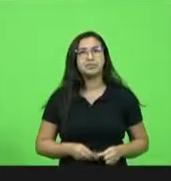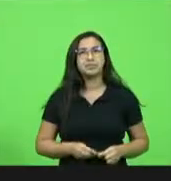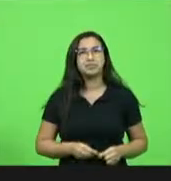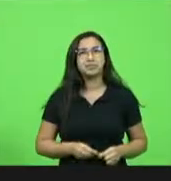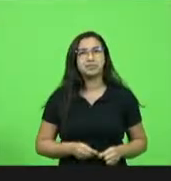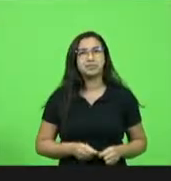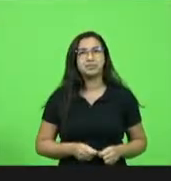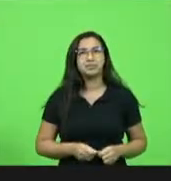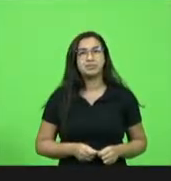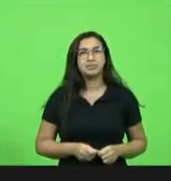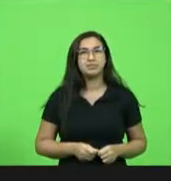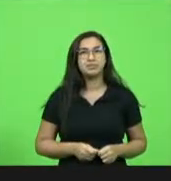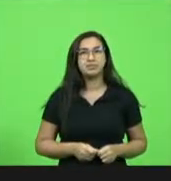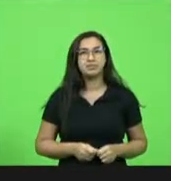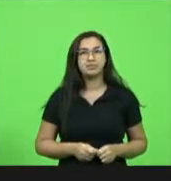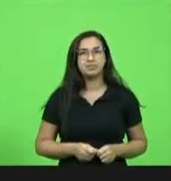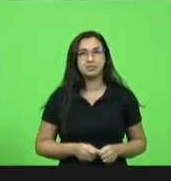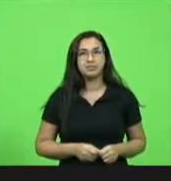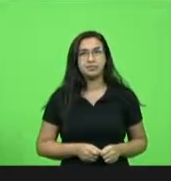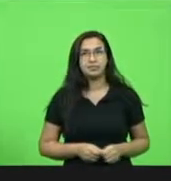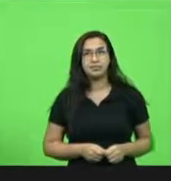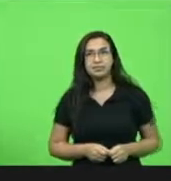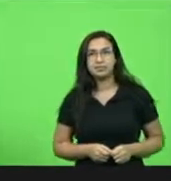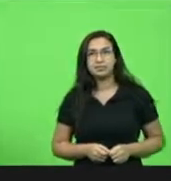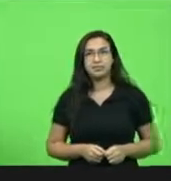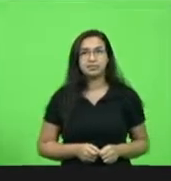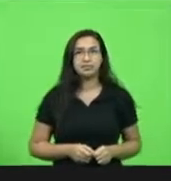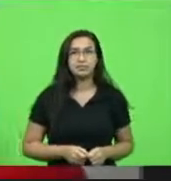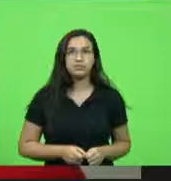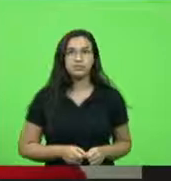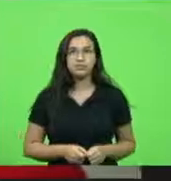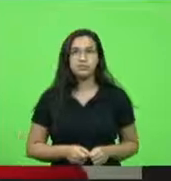Mais 30 segundos, deputada.